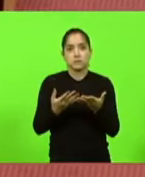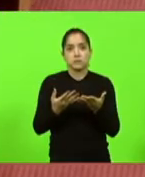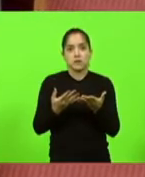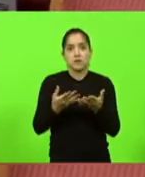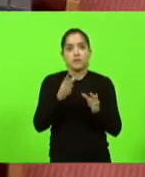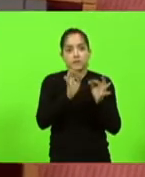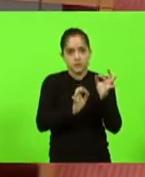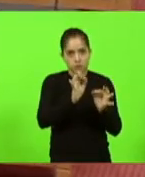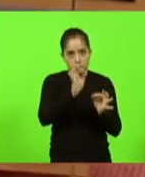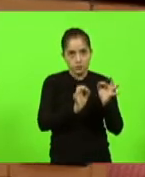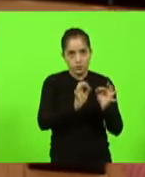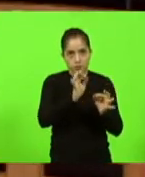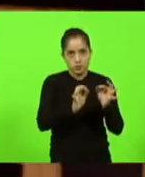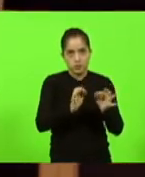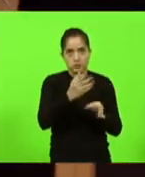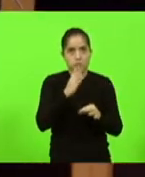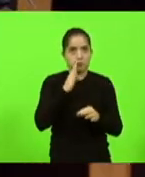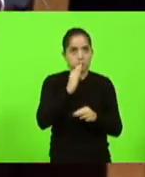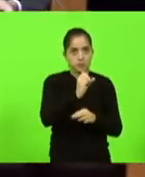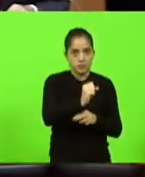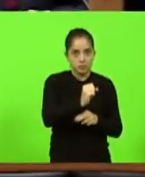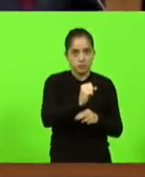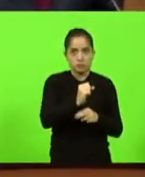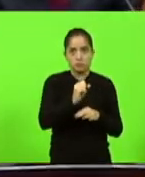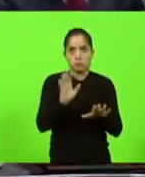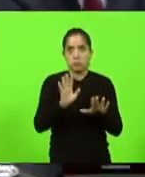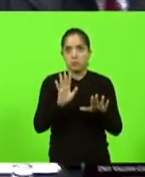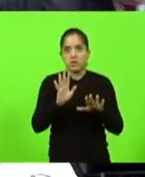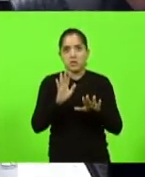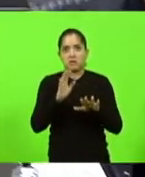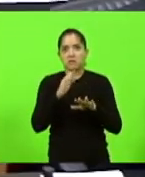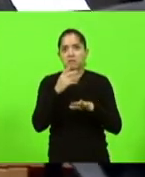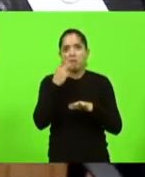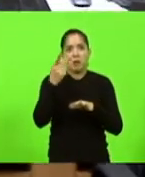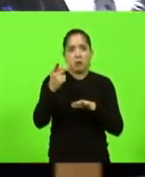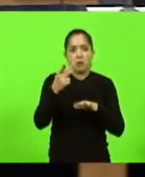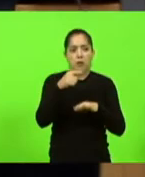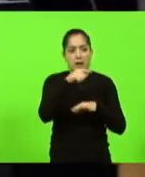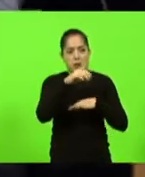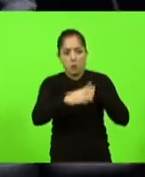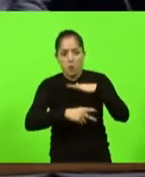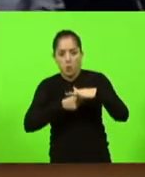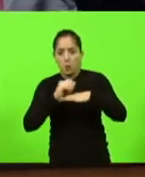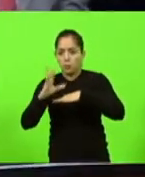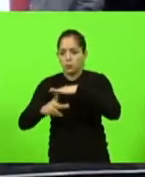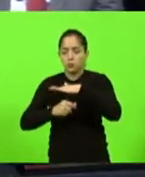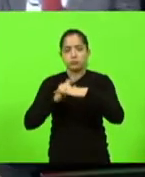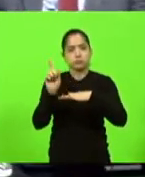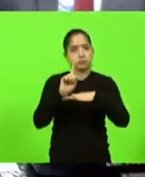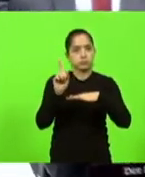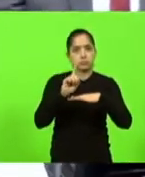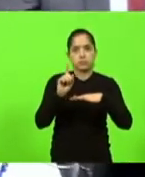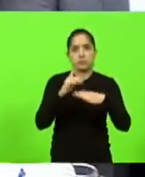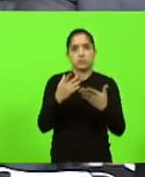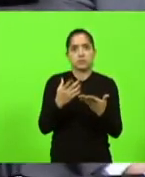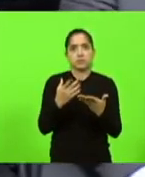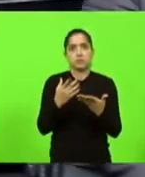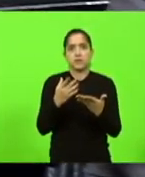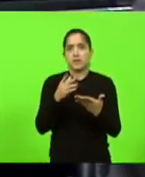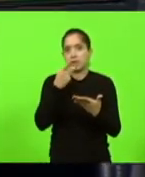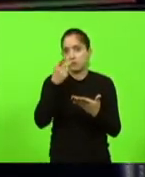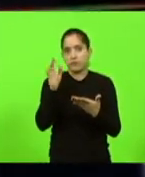justiça, primeiramente, que o deputado Bruno em nenhum momento chamou prefeitos ninguém de corrupto, né? Como se todos fossem santos. Mas não foi isso que ele